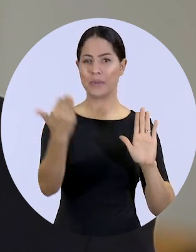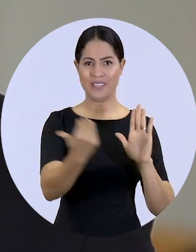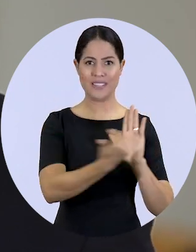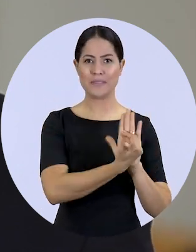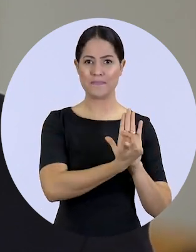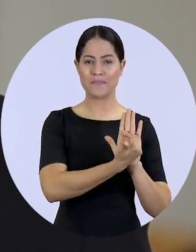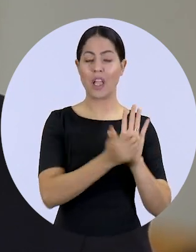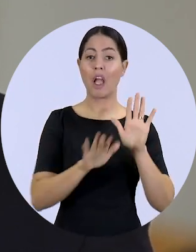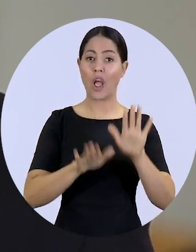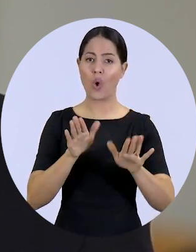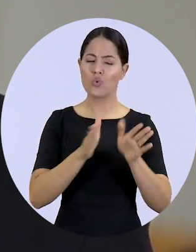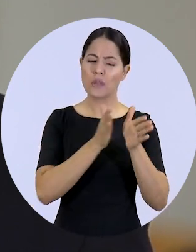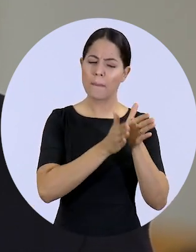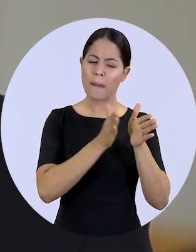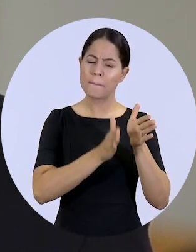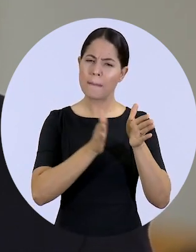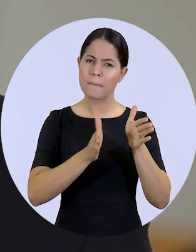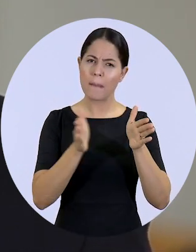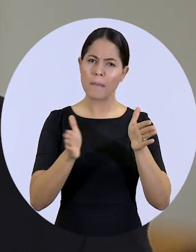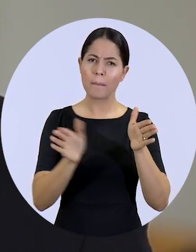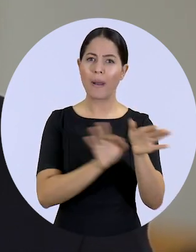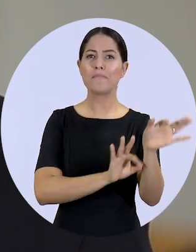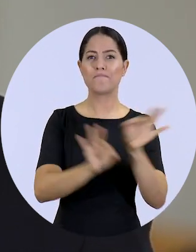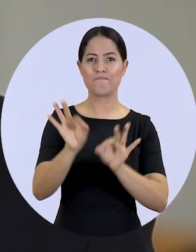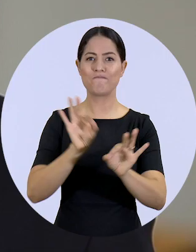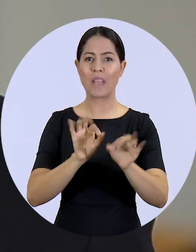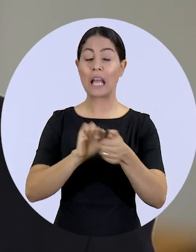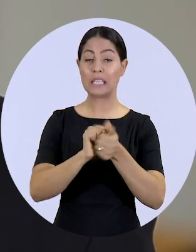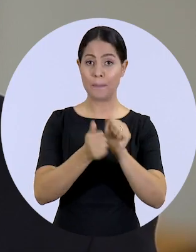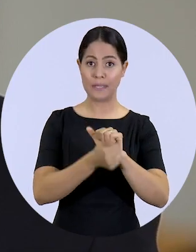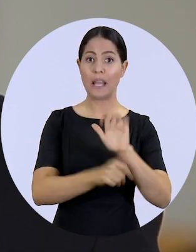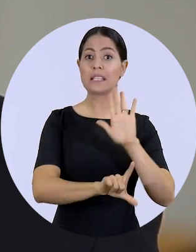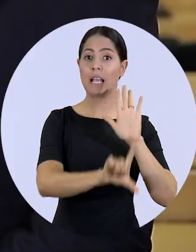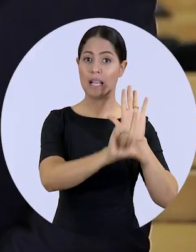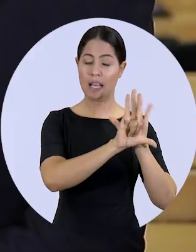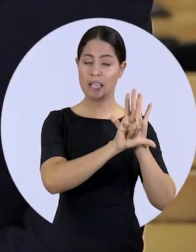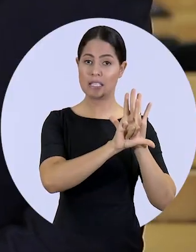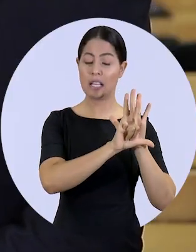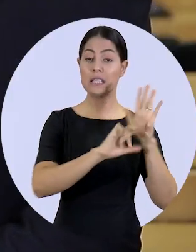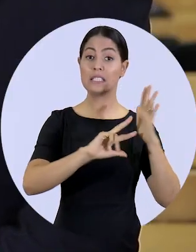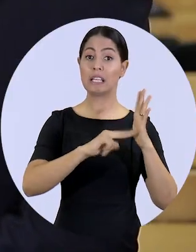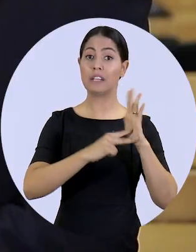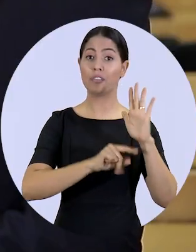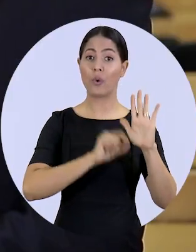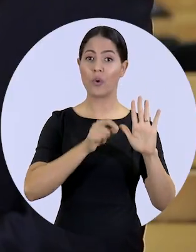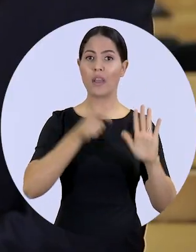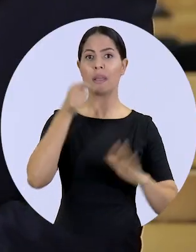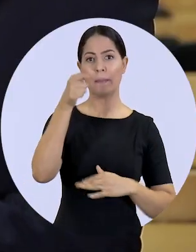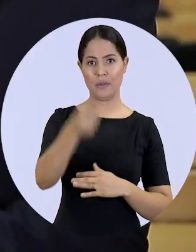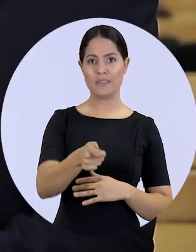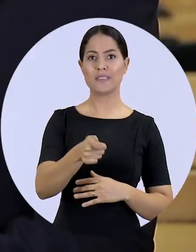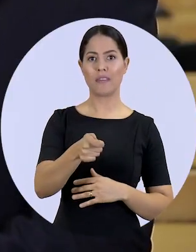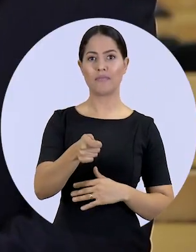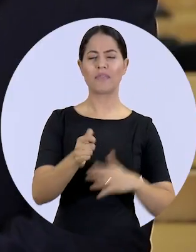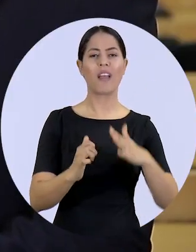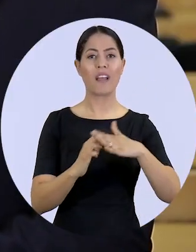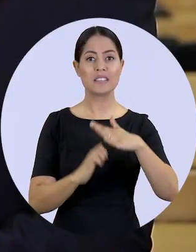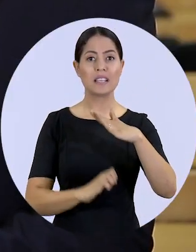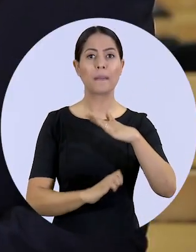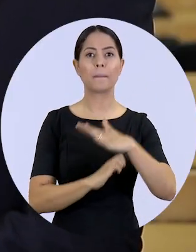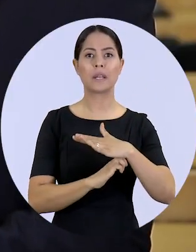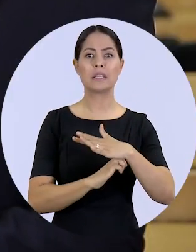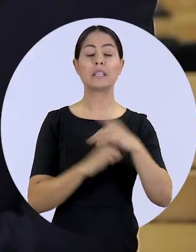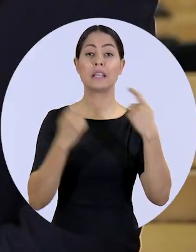de procedimentos para se adequar às leis. Ou seja, é uma forma de eu impor às próprias